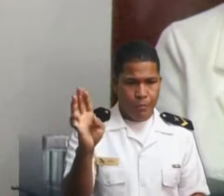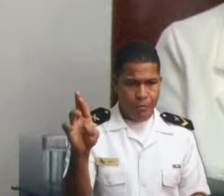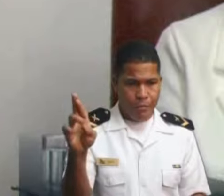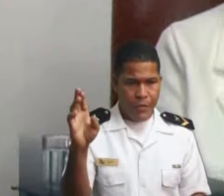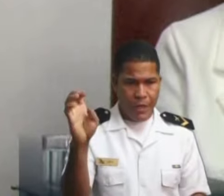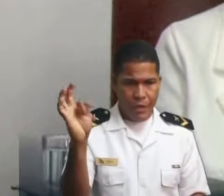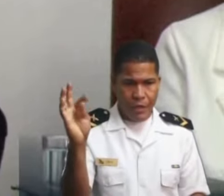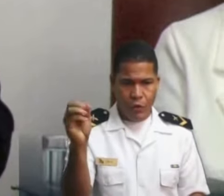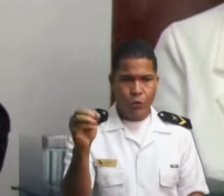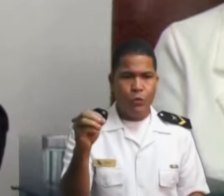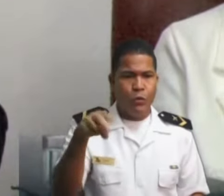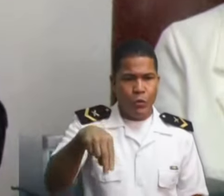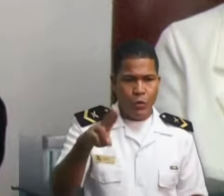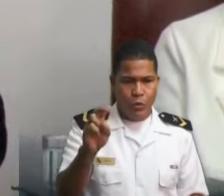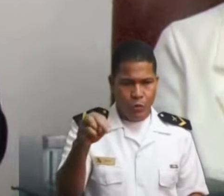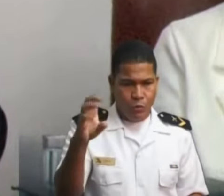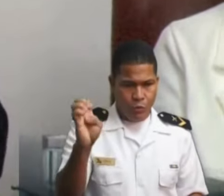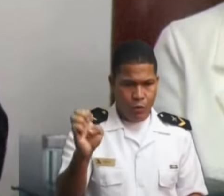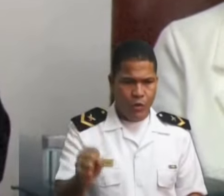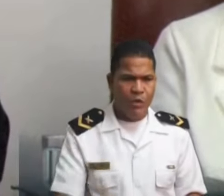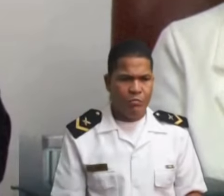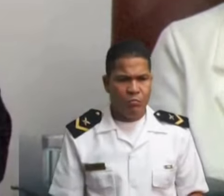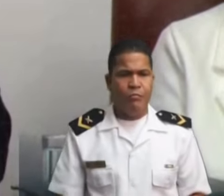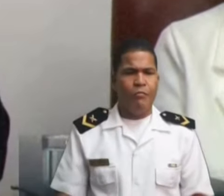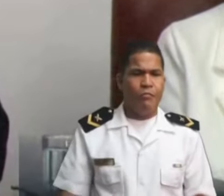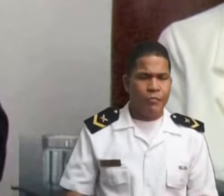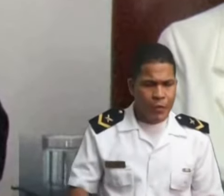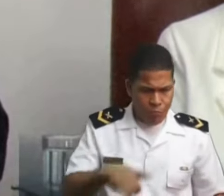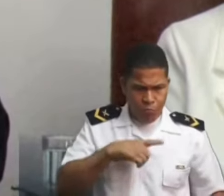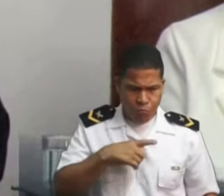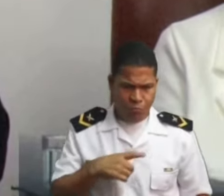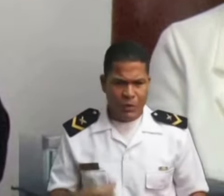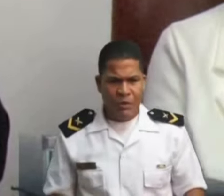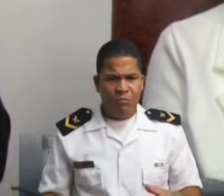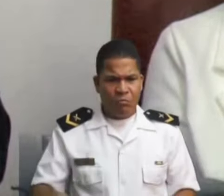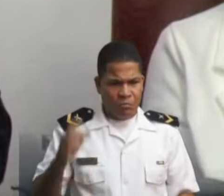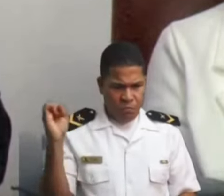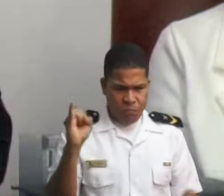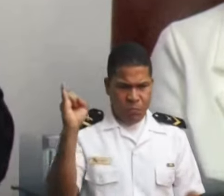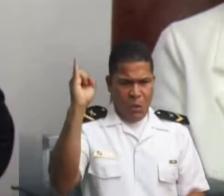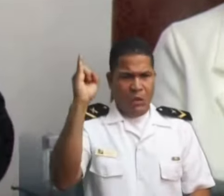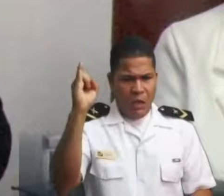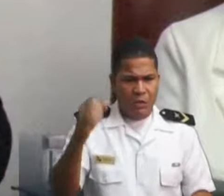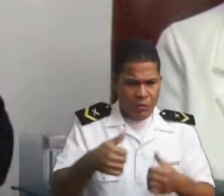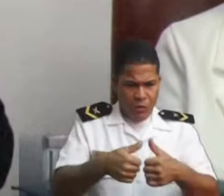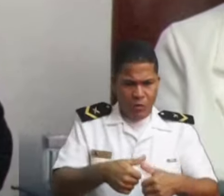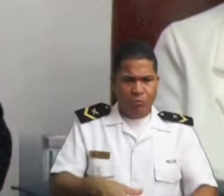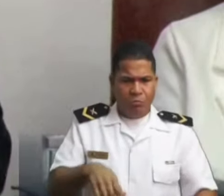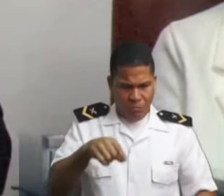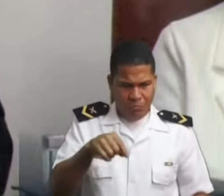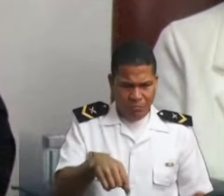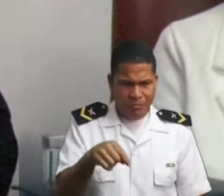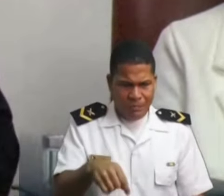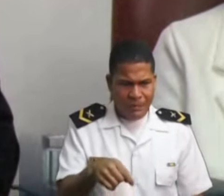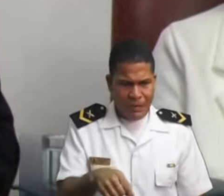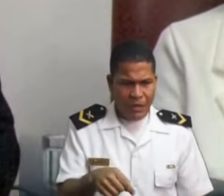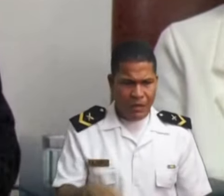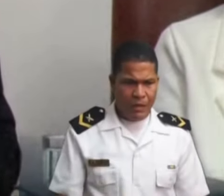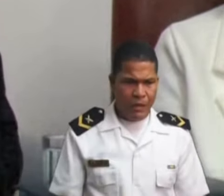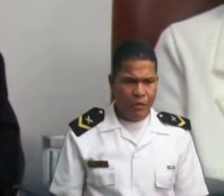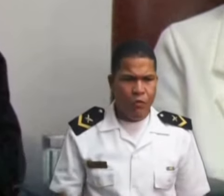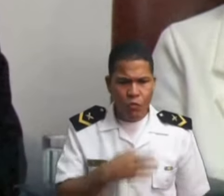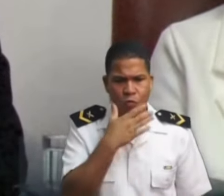Marinha e, para nosso orgulho, neste currículo encontra-se a Corte Marítima Brasileira.